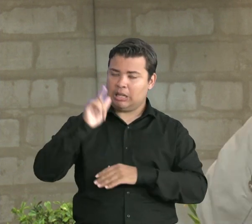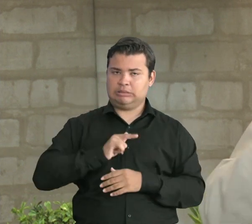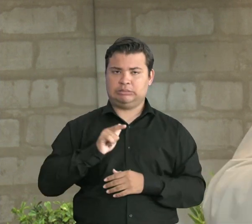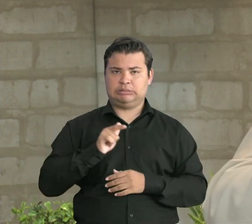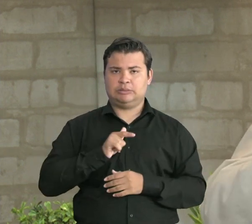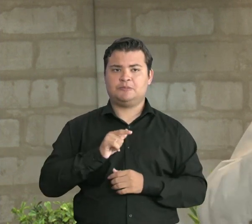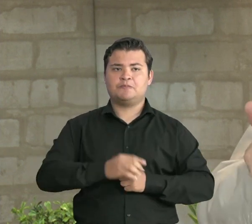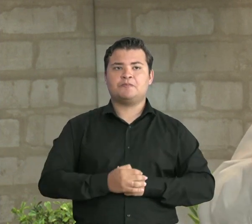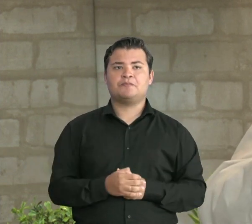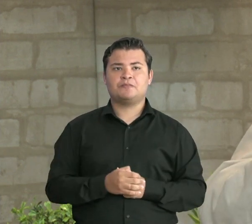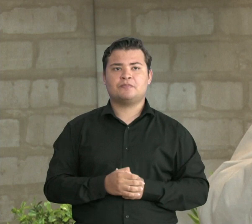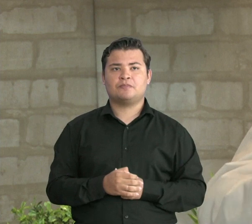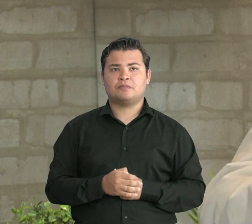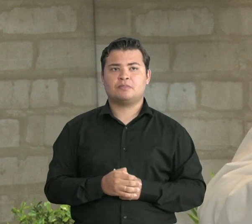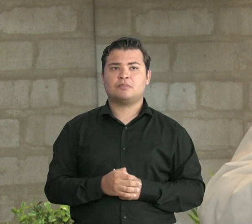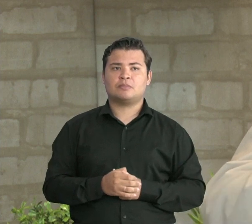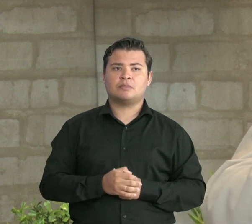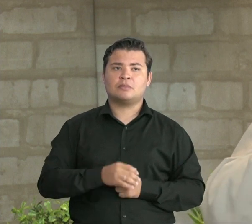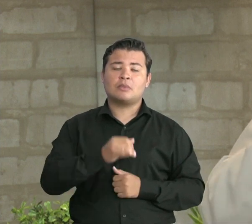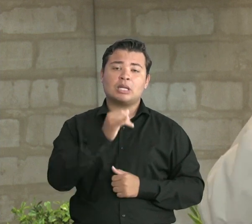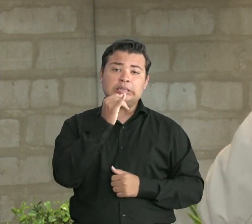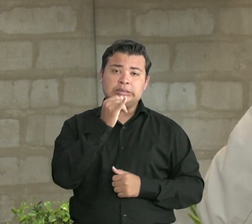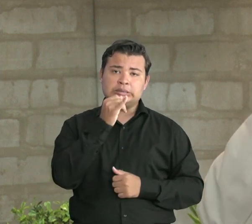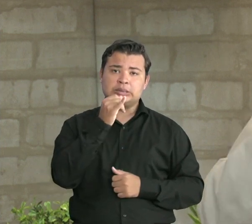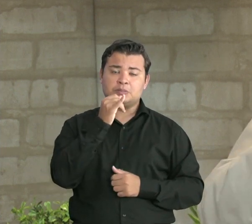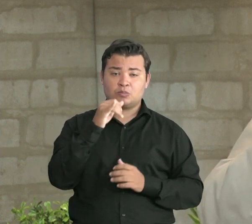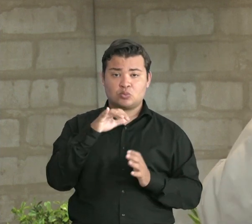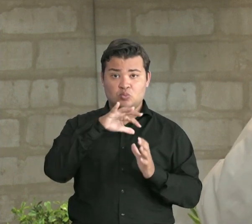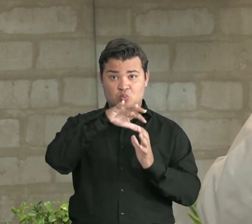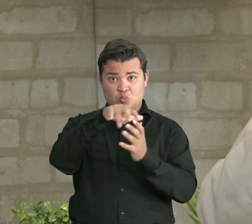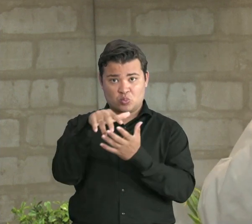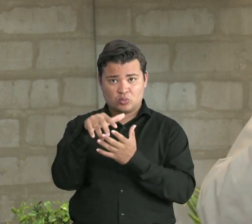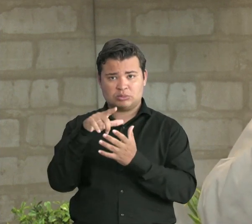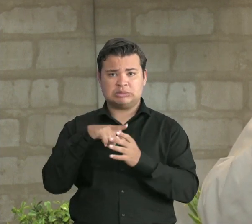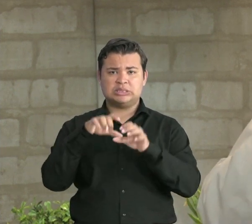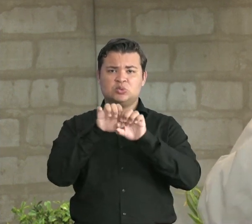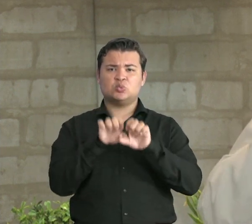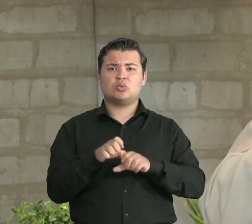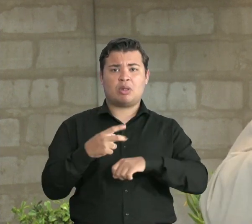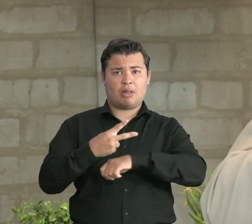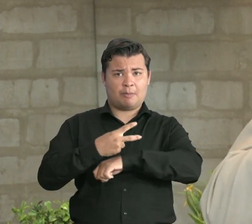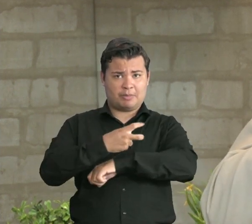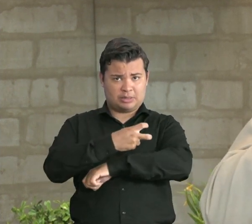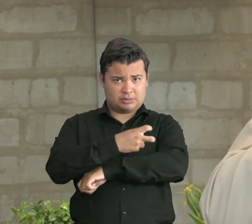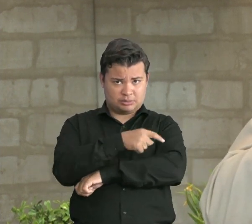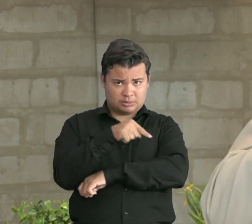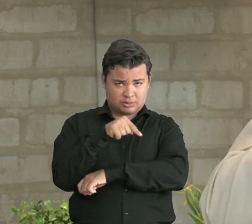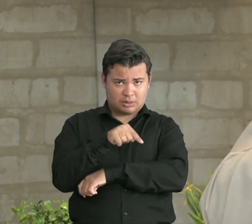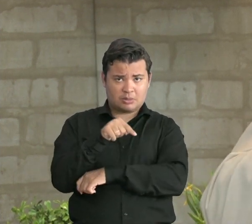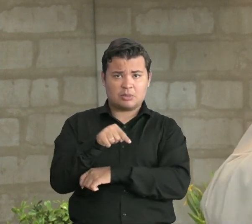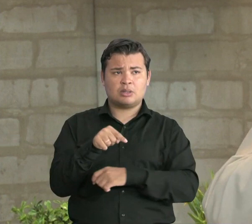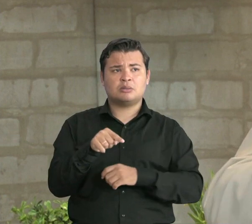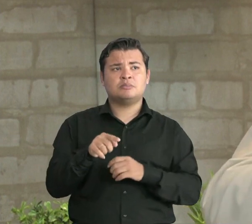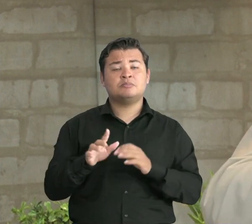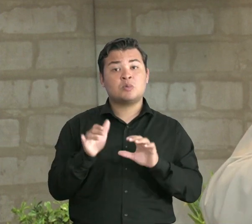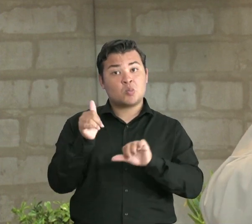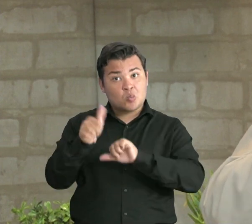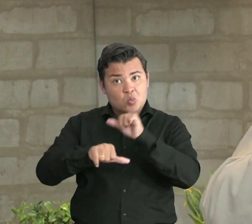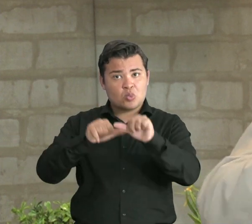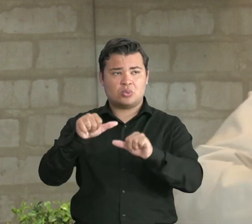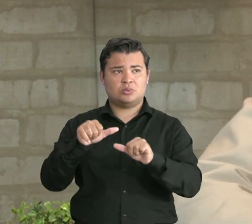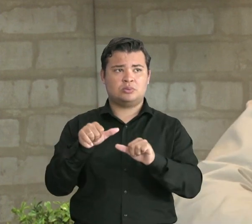mudamos a nossa reconfiguração epistêmica do mundo, que é uma necessidade não só por uma